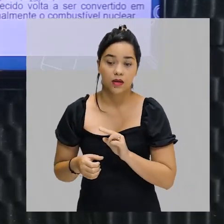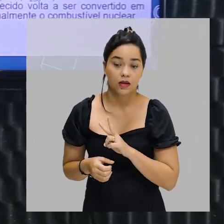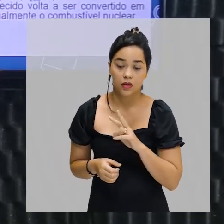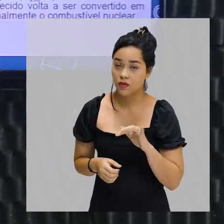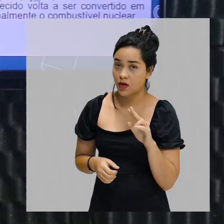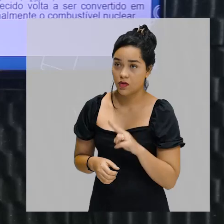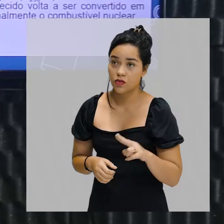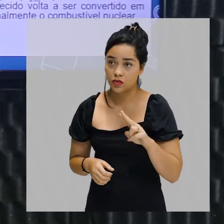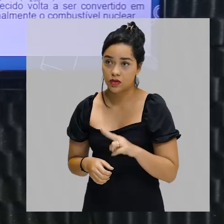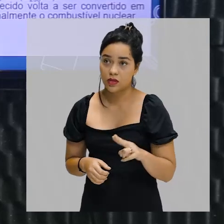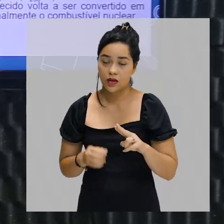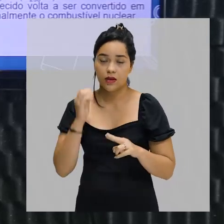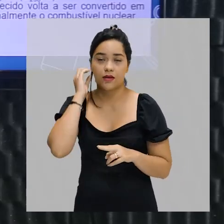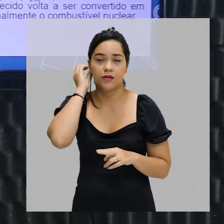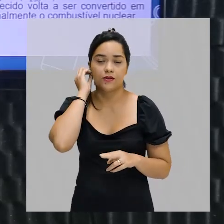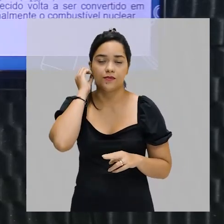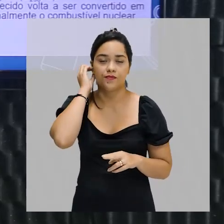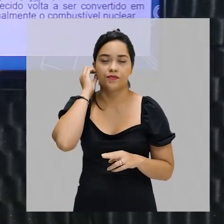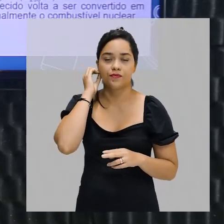não vai utilizar para aquele fim.